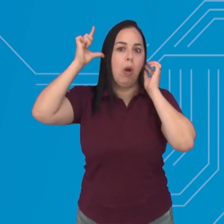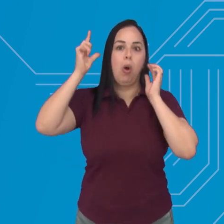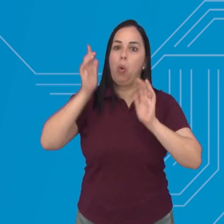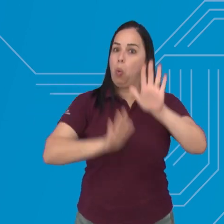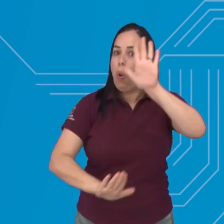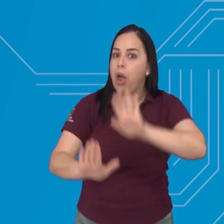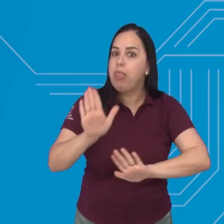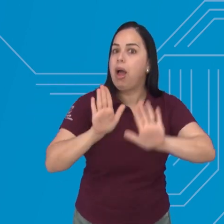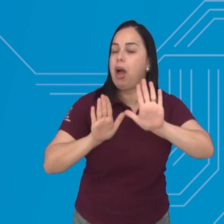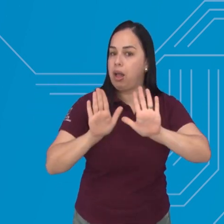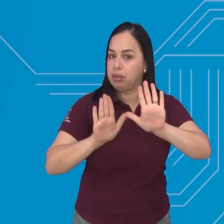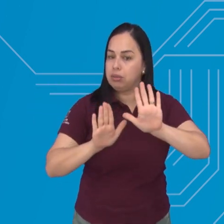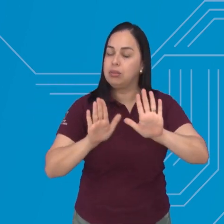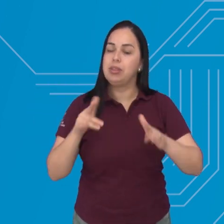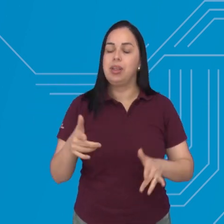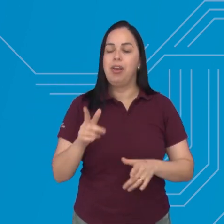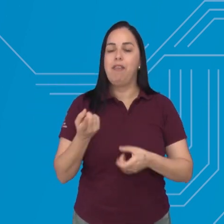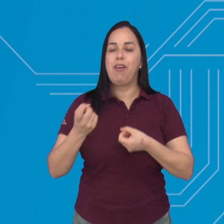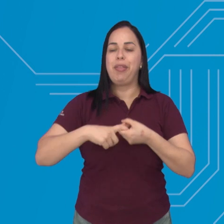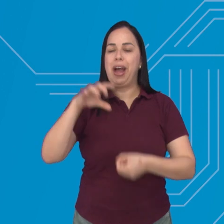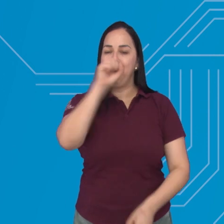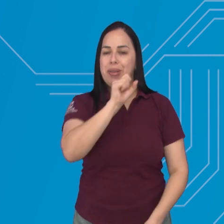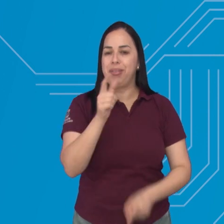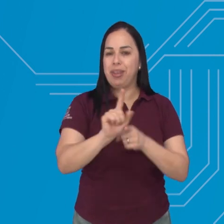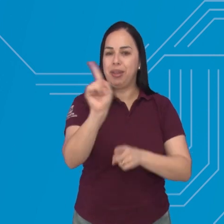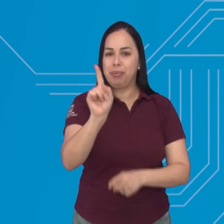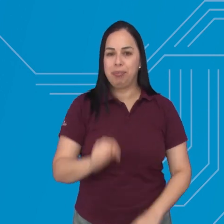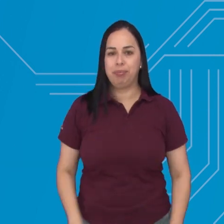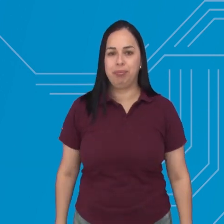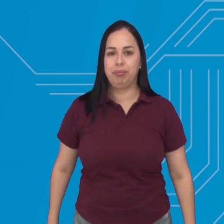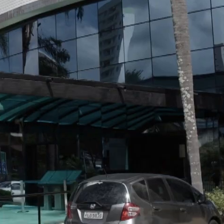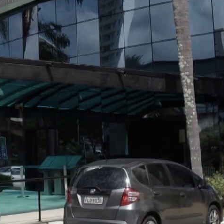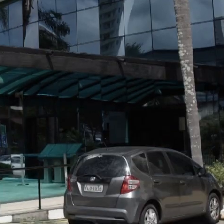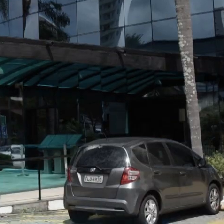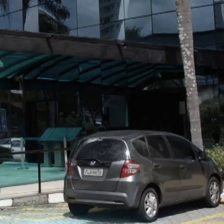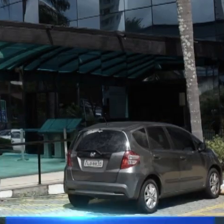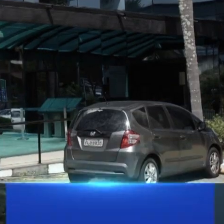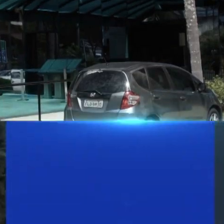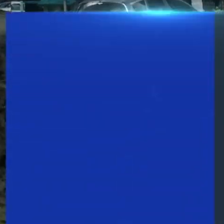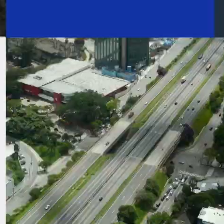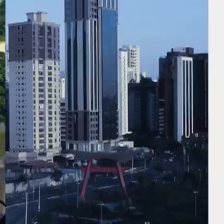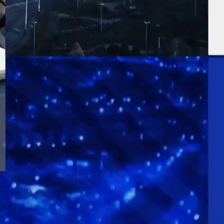som alto não afete a sua audição. A gente volta rapidinho, não sai daí.